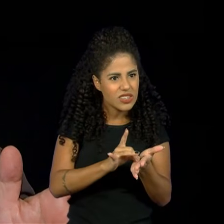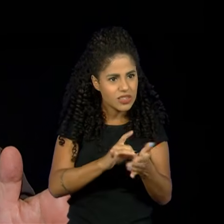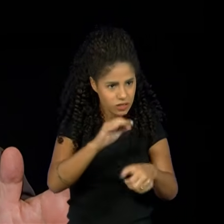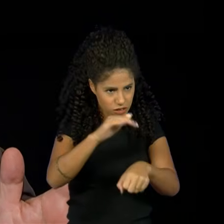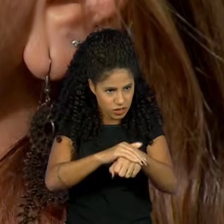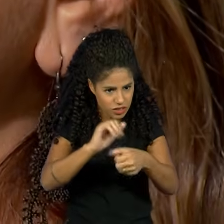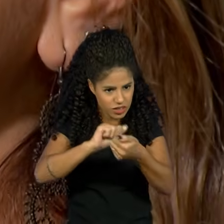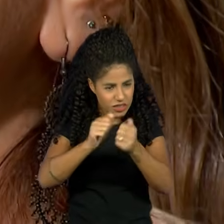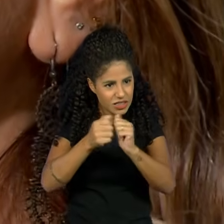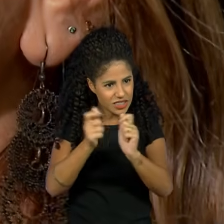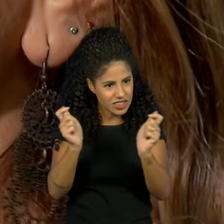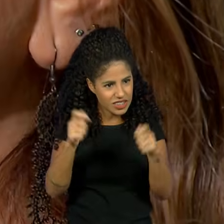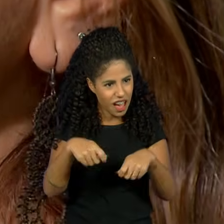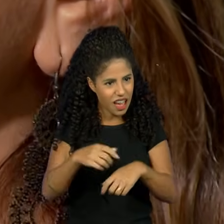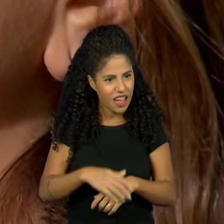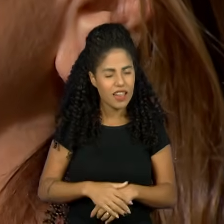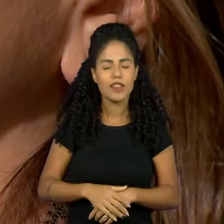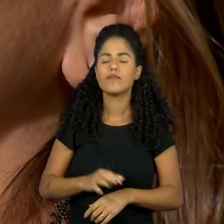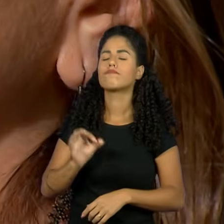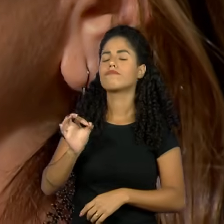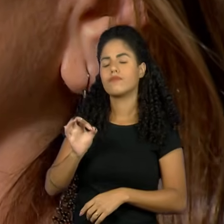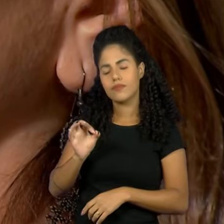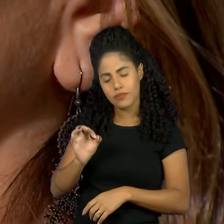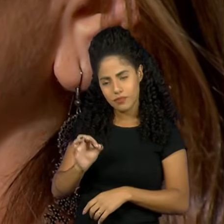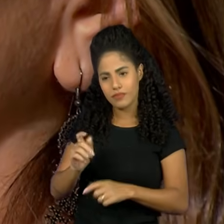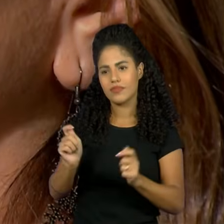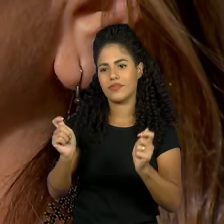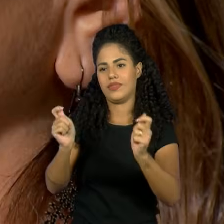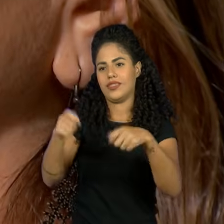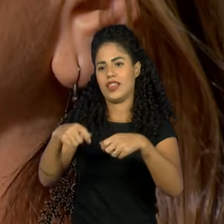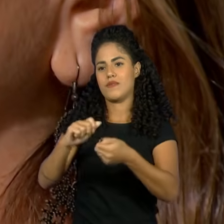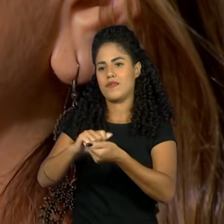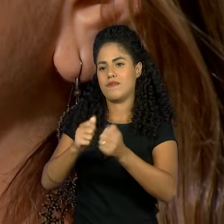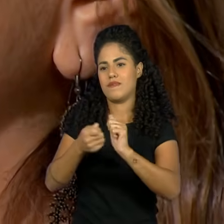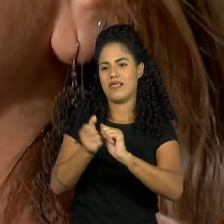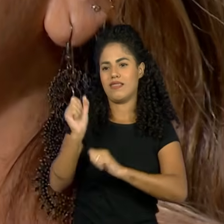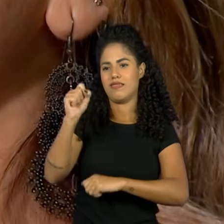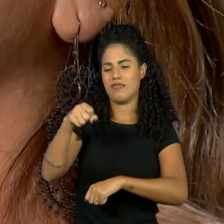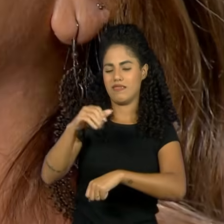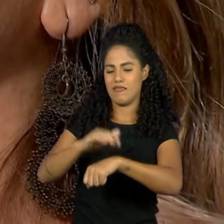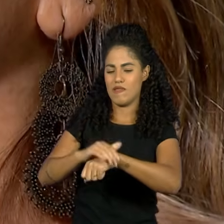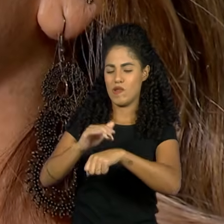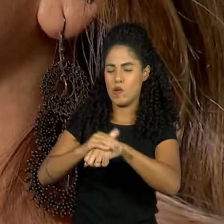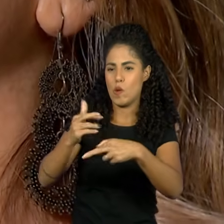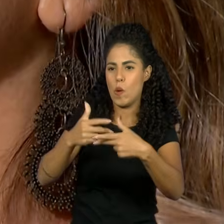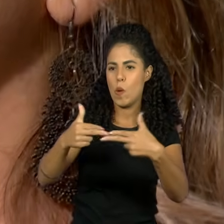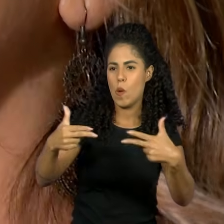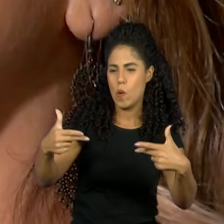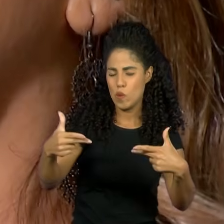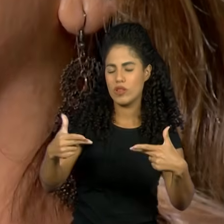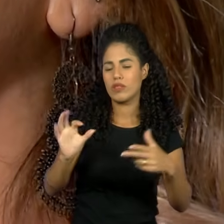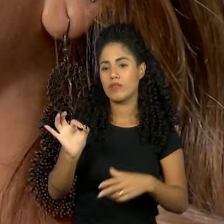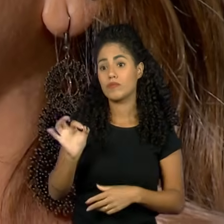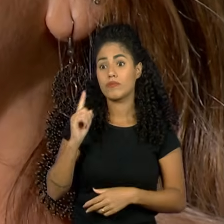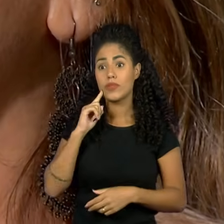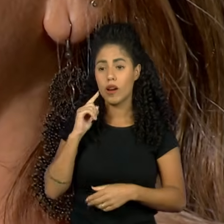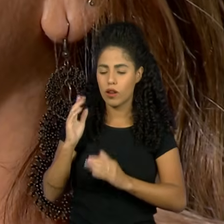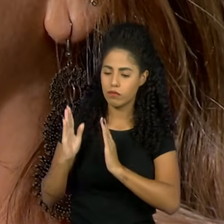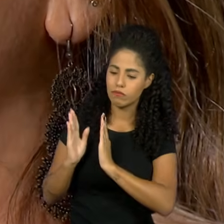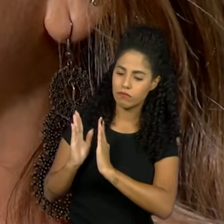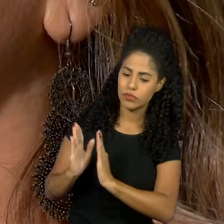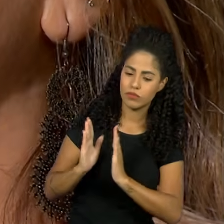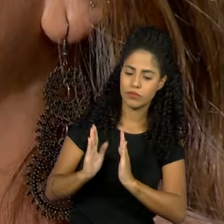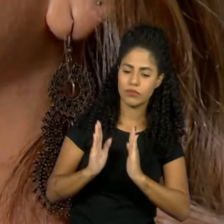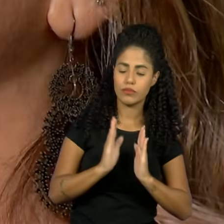fazer? É o momento que mais tem coisa para fazer. Porque até esse momento, todo o direcionamento do processo